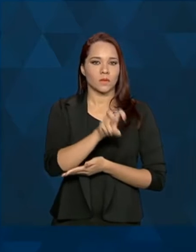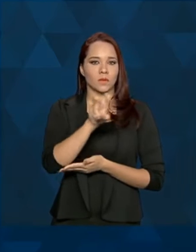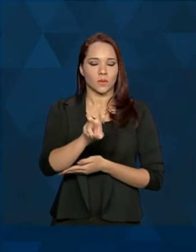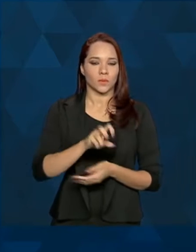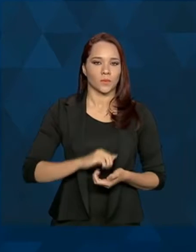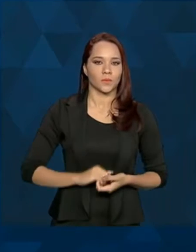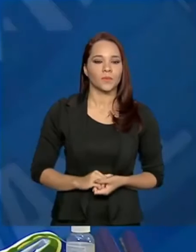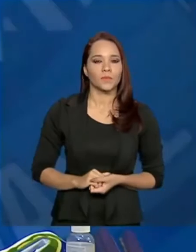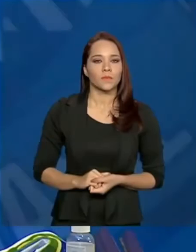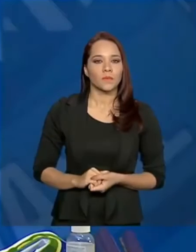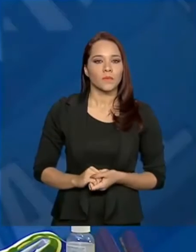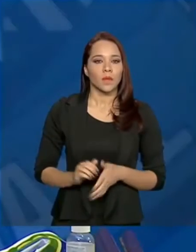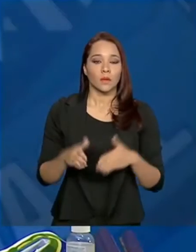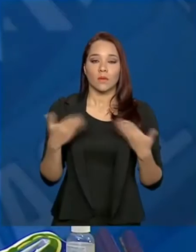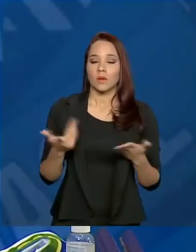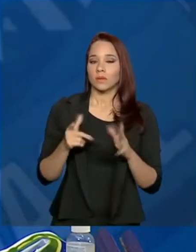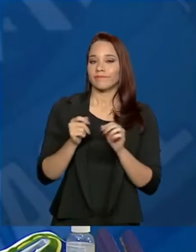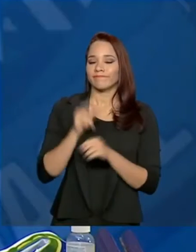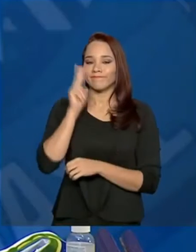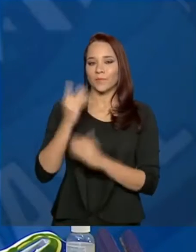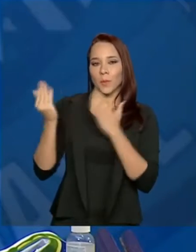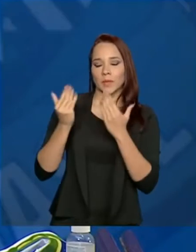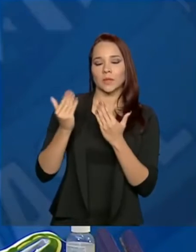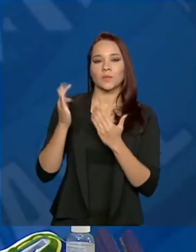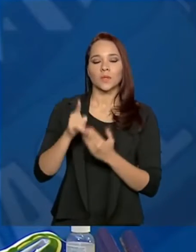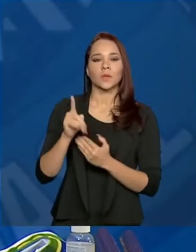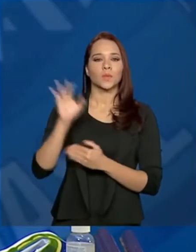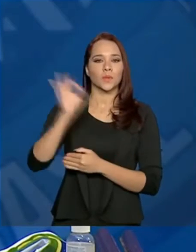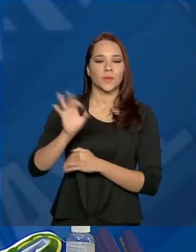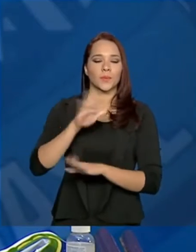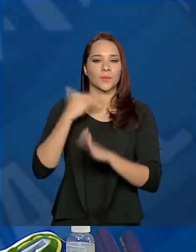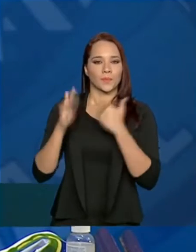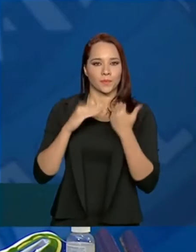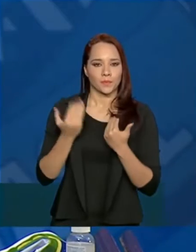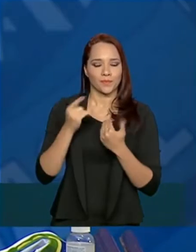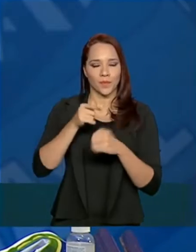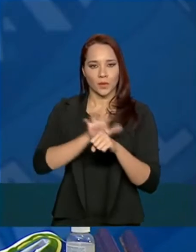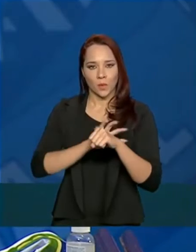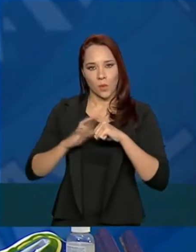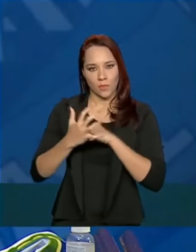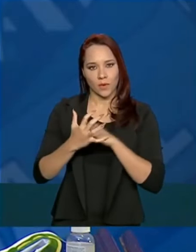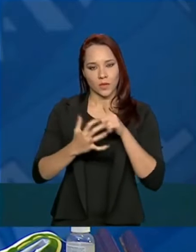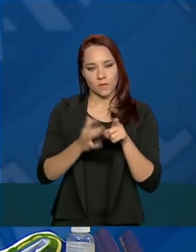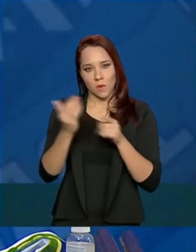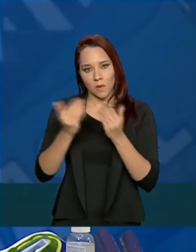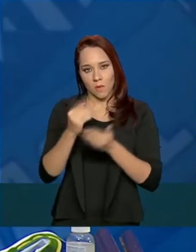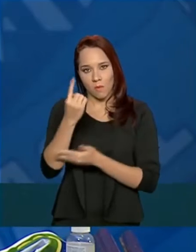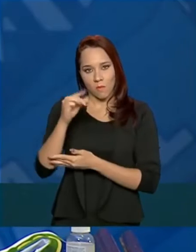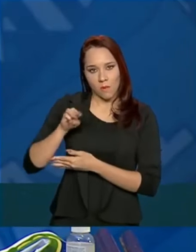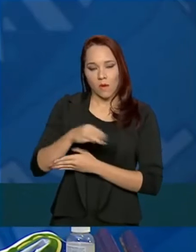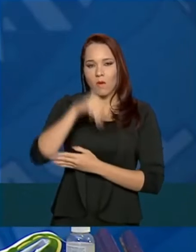4.655, né? E quando a gente faz a mortalidade da população da Covid por milhão, o Brasil